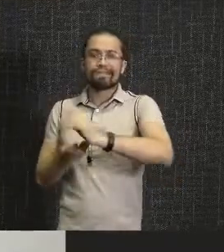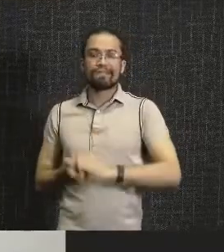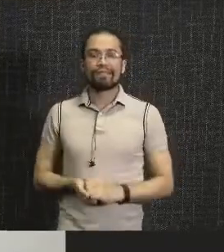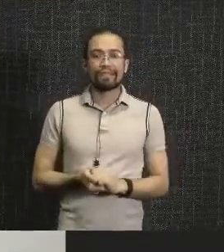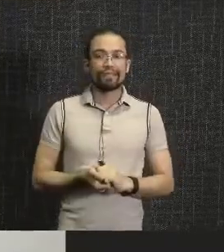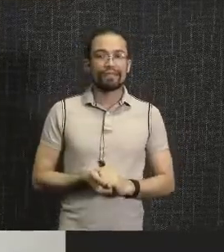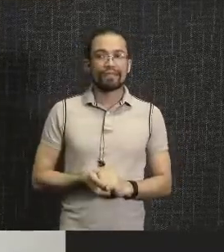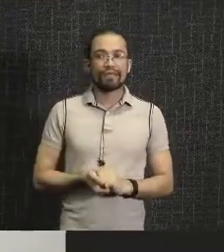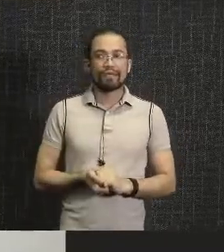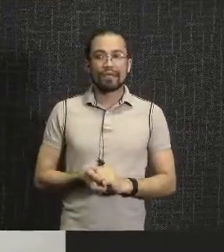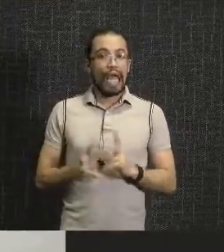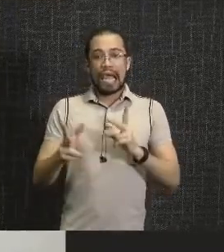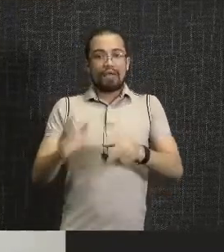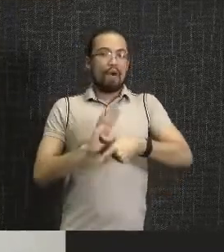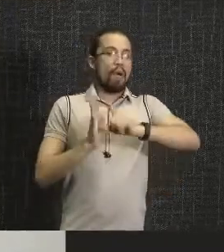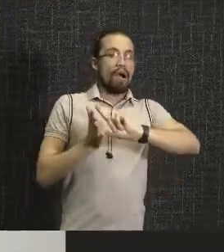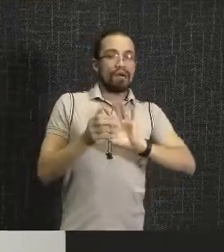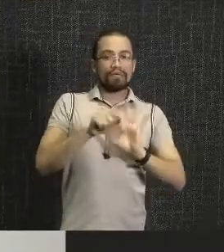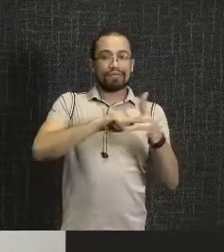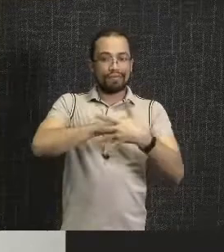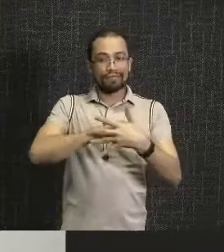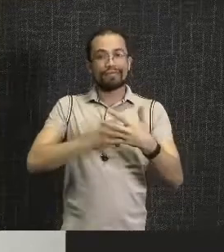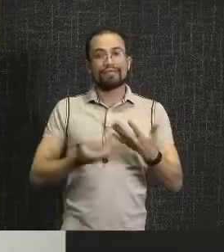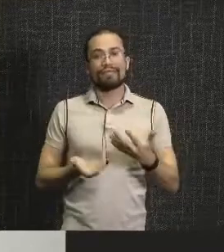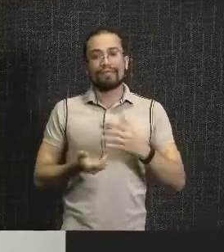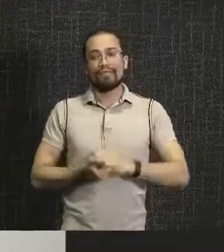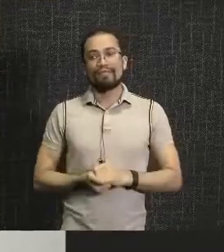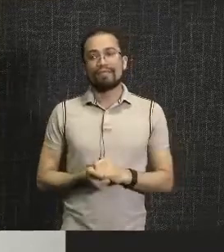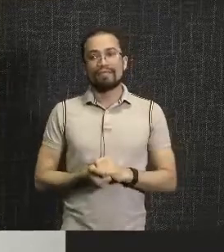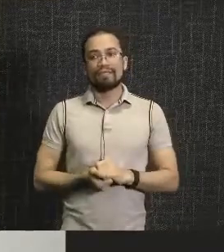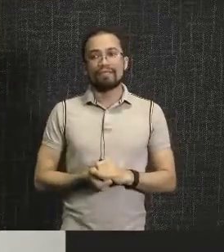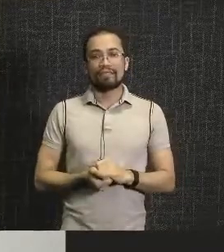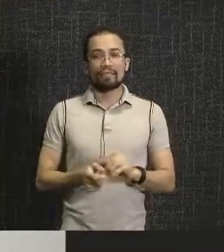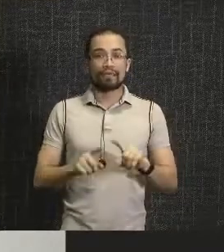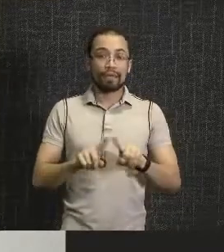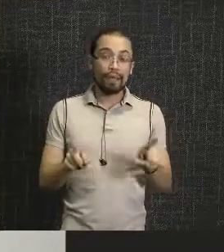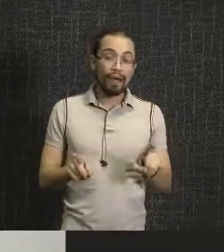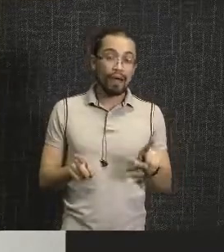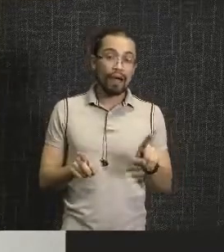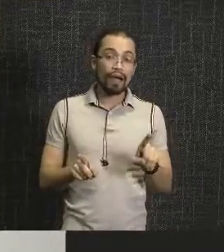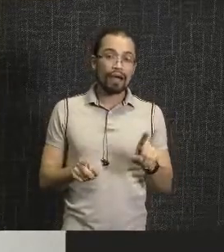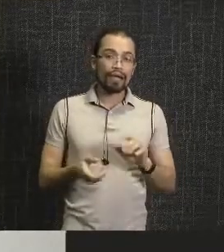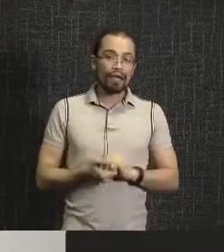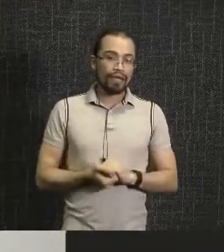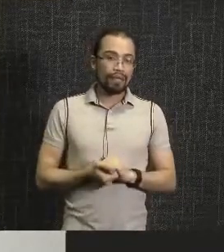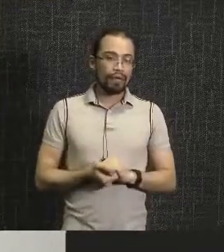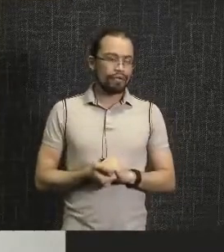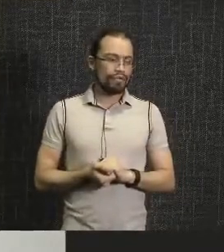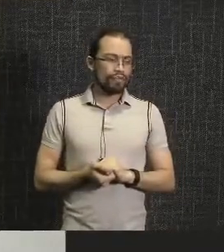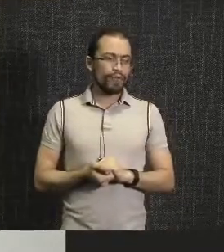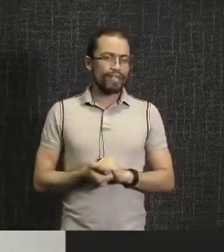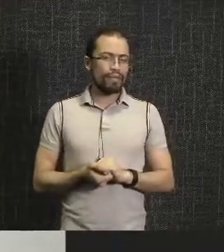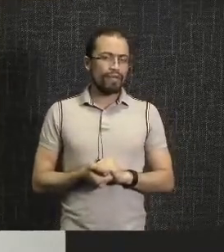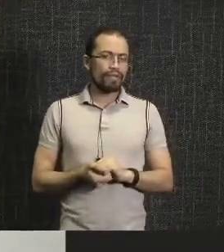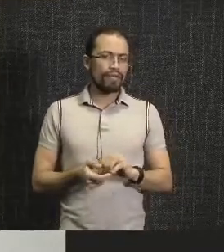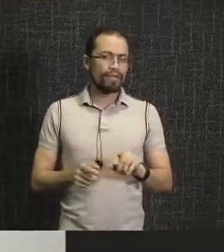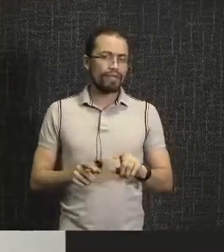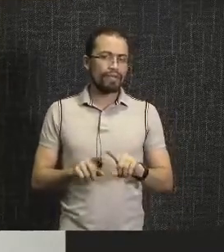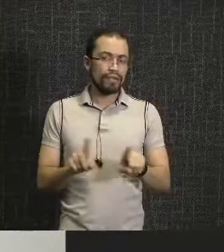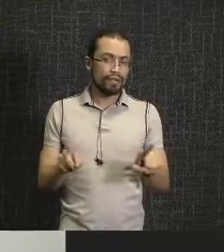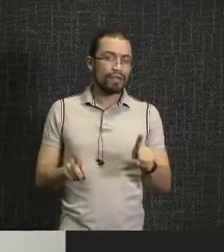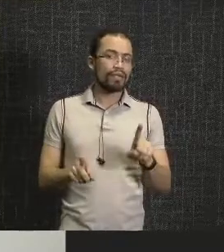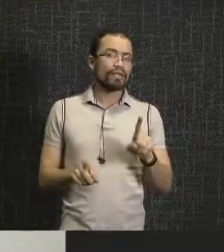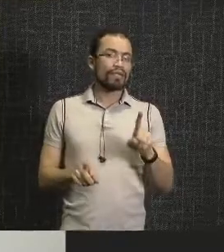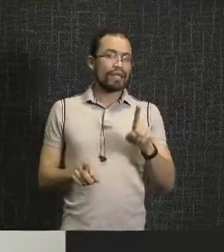no mesmo cenário que antes da pandemia. Então, enquanto a gente não tiver uma solução definitiva para a pandemia, algum grau de incerteza vai